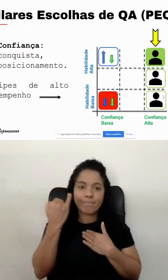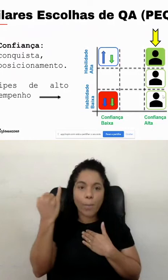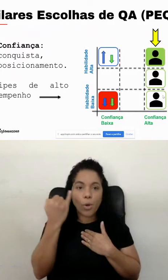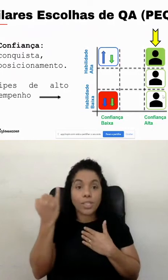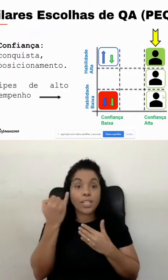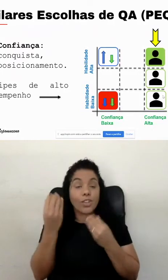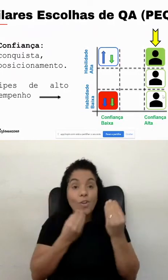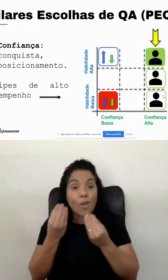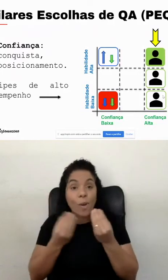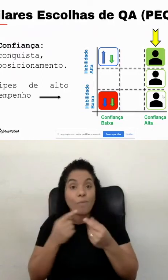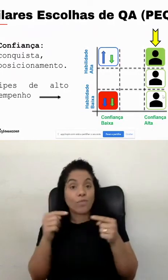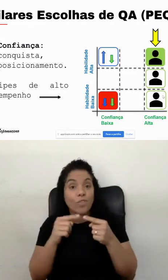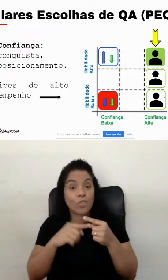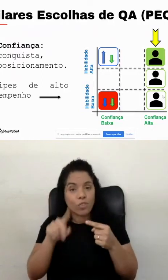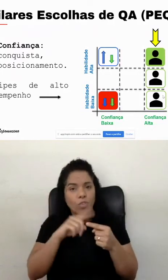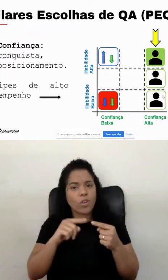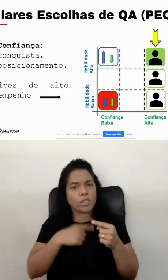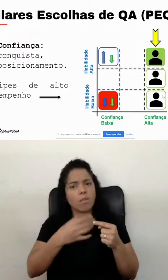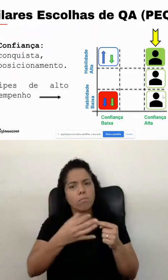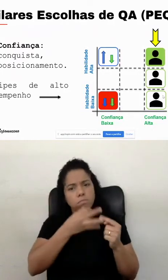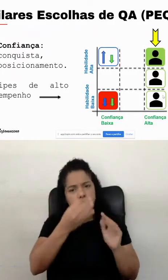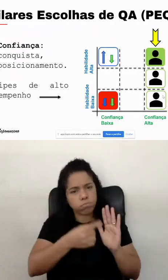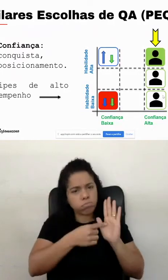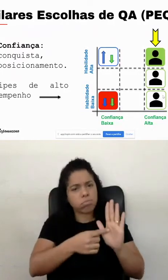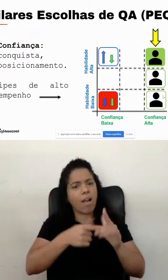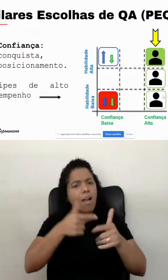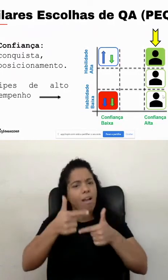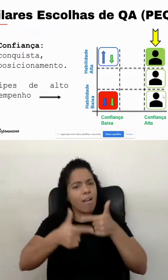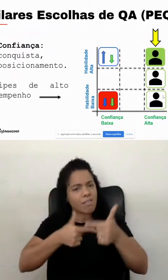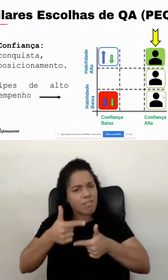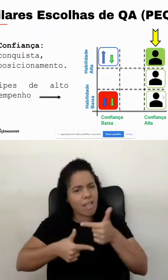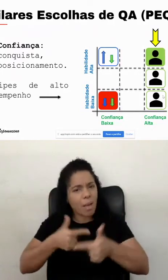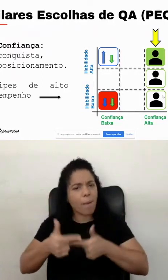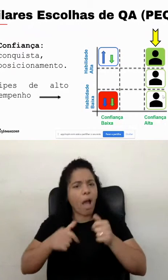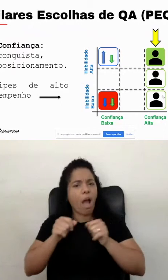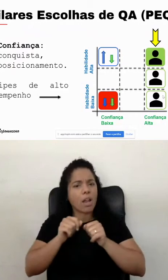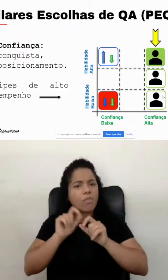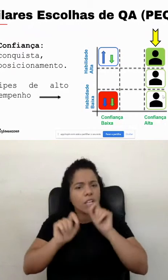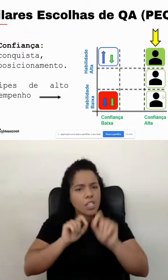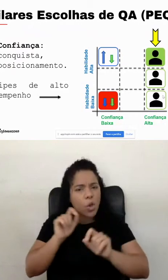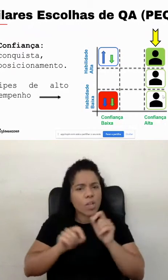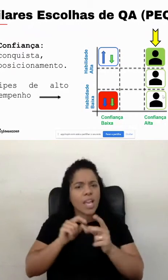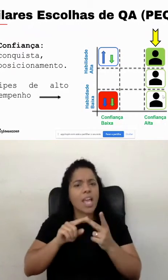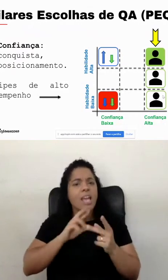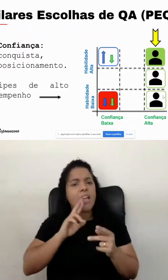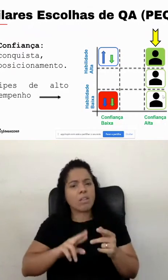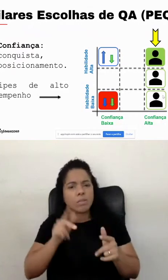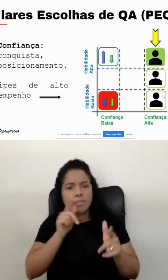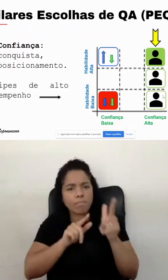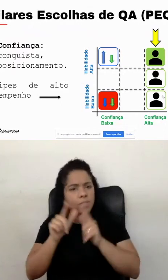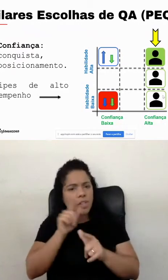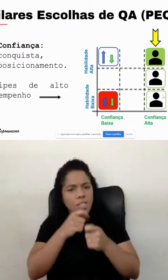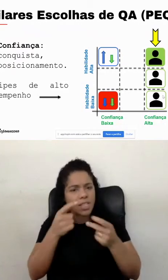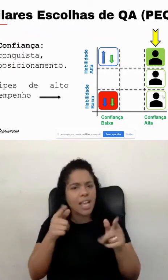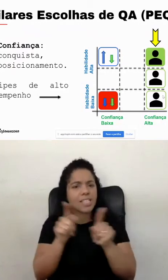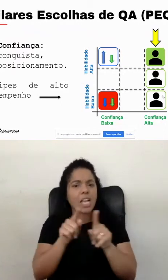se posicionar, mostrar o seu trabalho, mostrar o que você veio fazer, o resultado que você veio entregar,